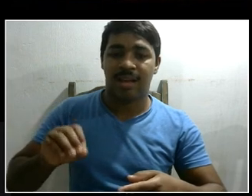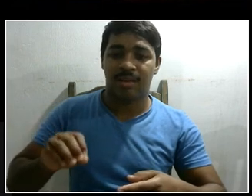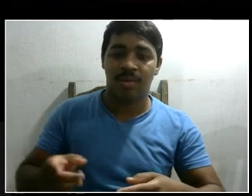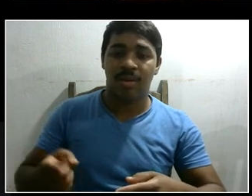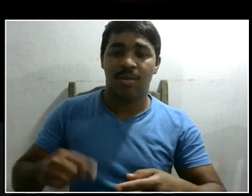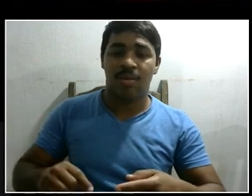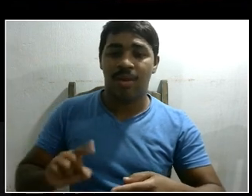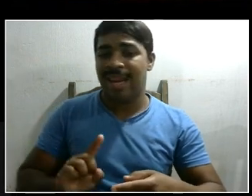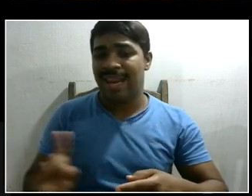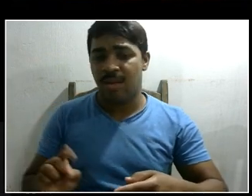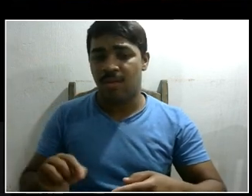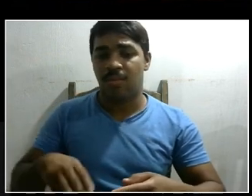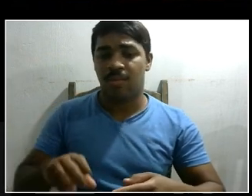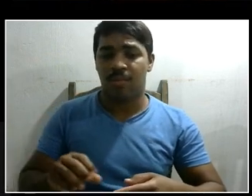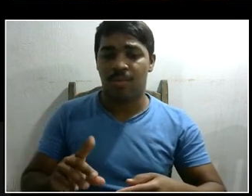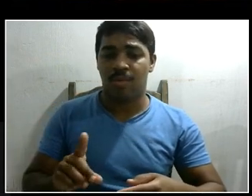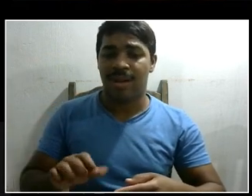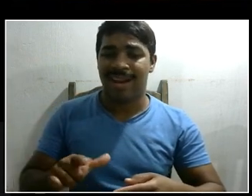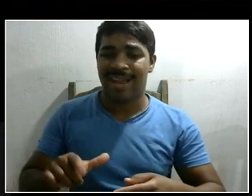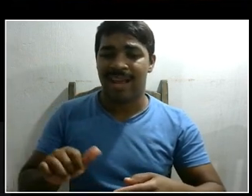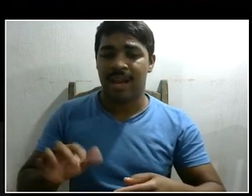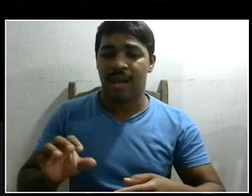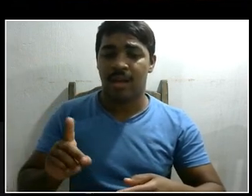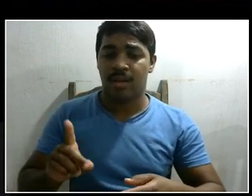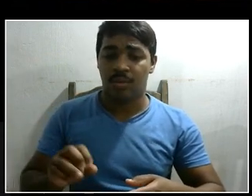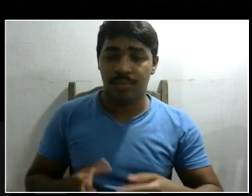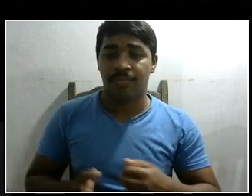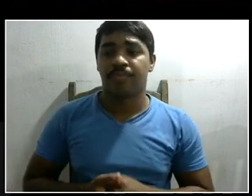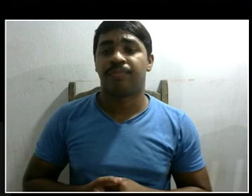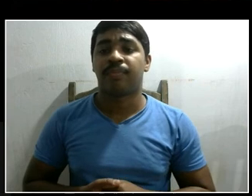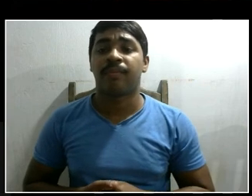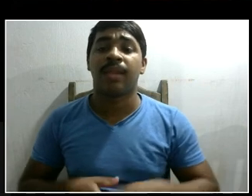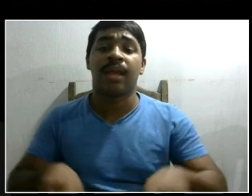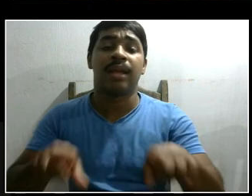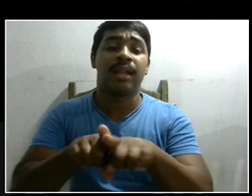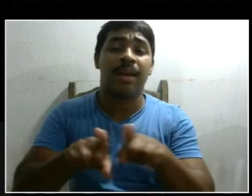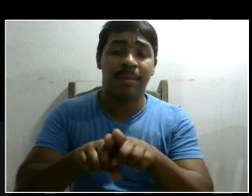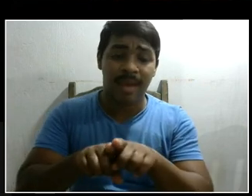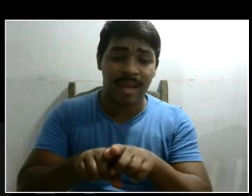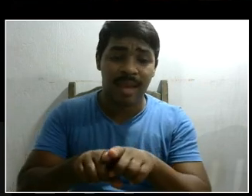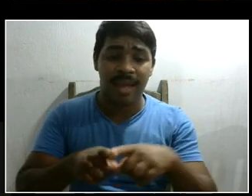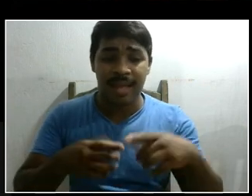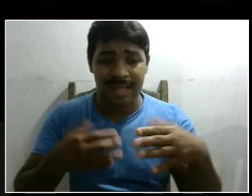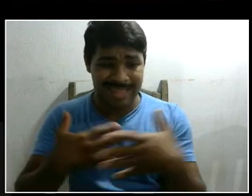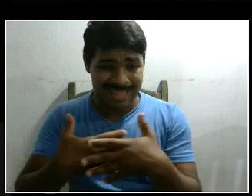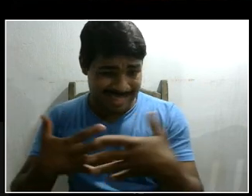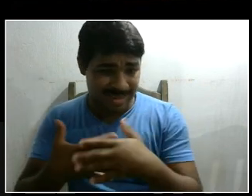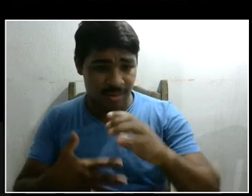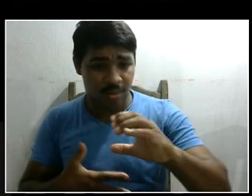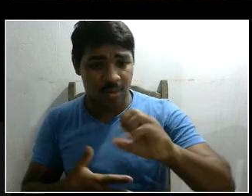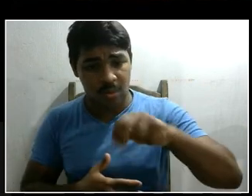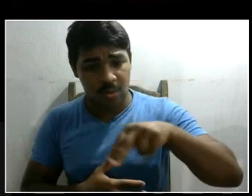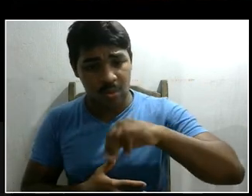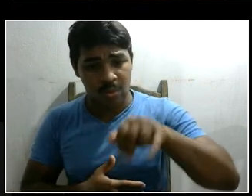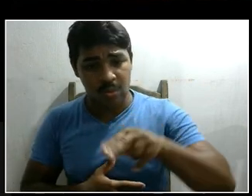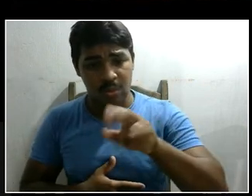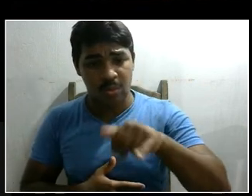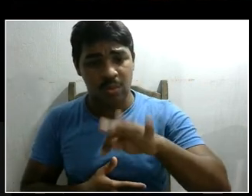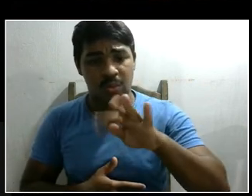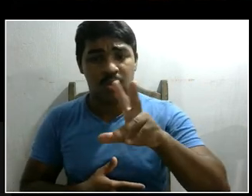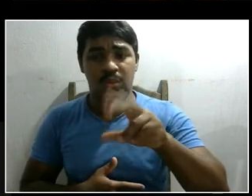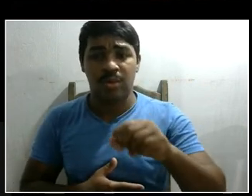modeladas. O tecido conjuntivo ainda se divide nesses outros tipos aqui, ó. Nós temos aqui o tecido